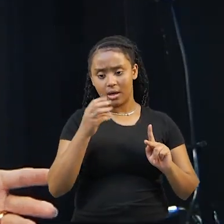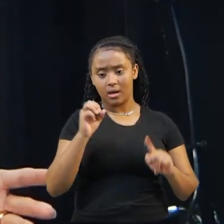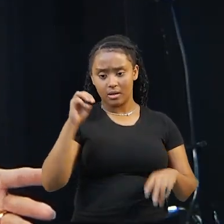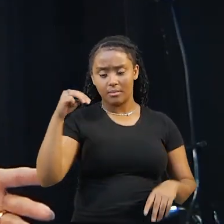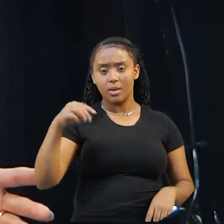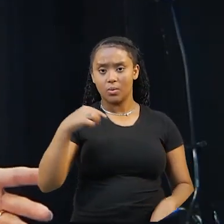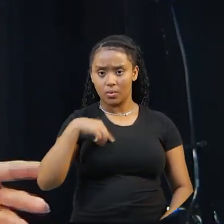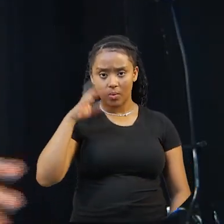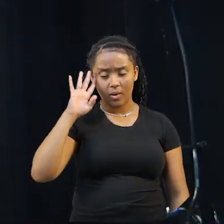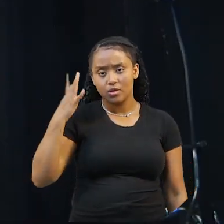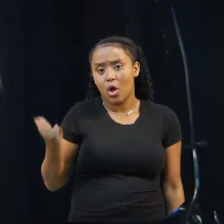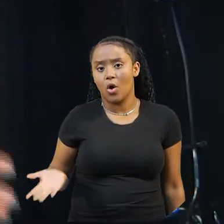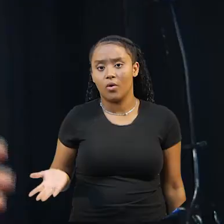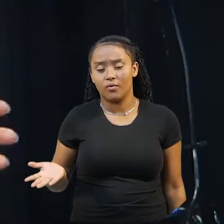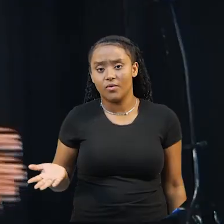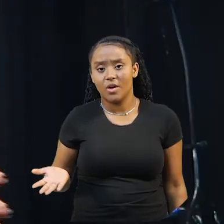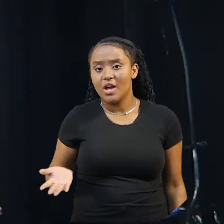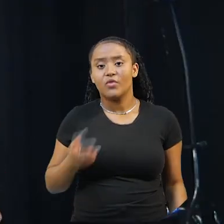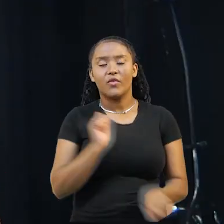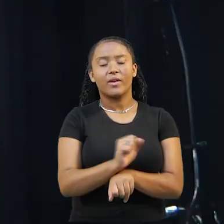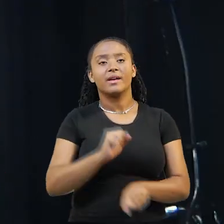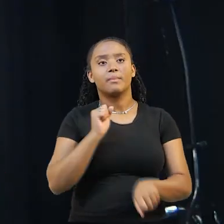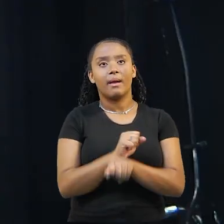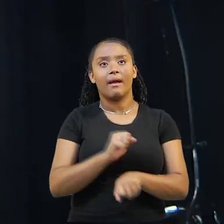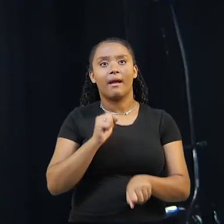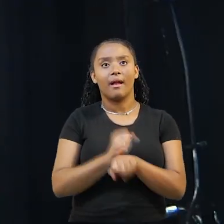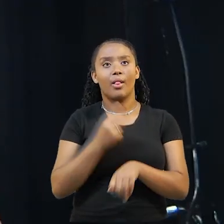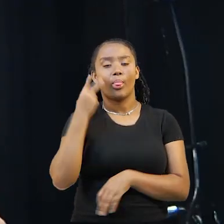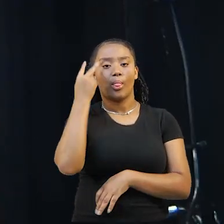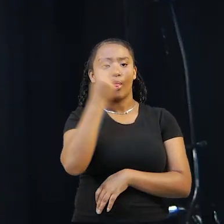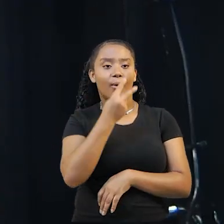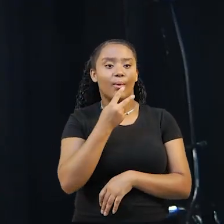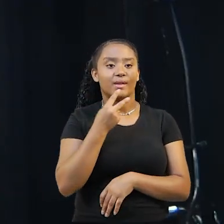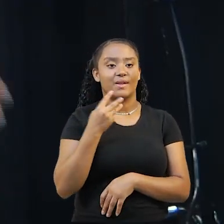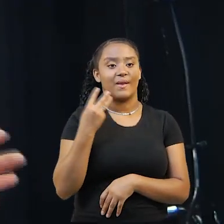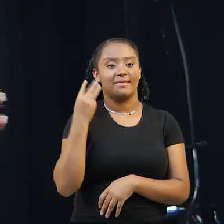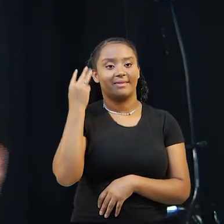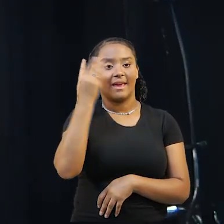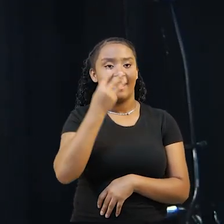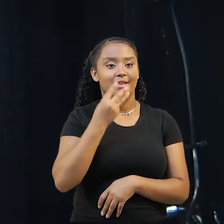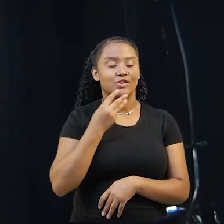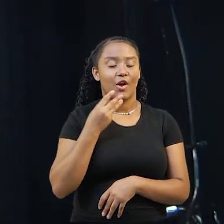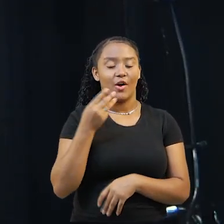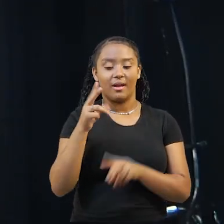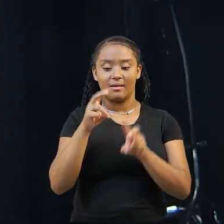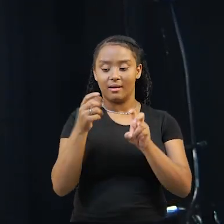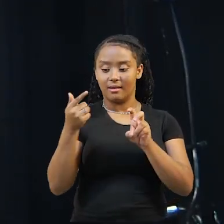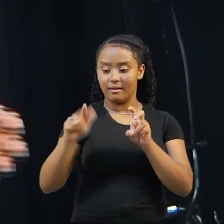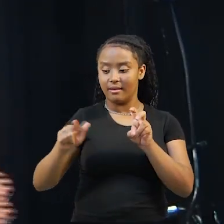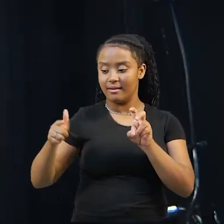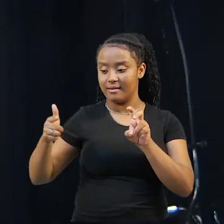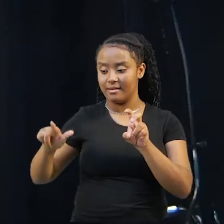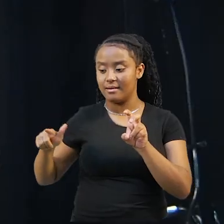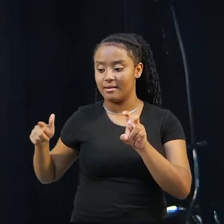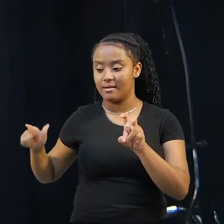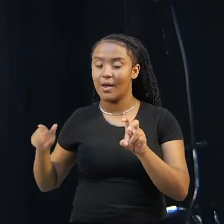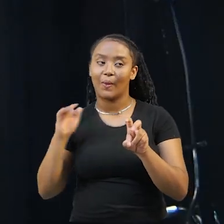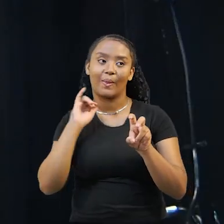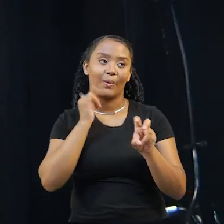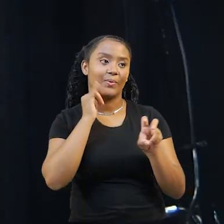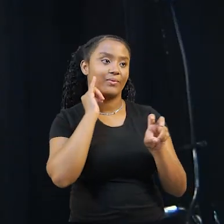contarem casos e devagar. Eu me tornei uma pessoa, eu já sempre fui muito objetiva, mas eu acho que agora, nas reuniões,